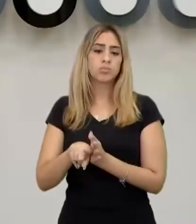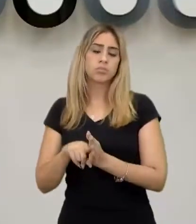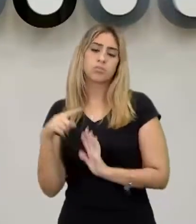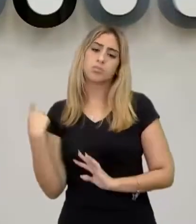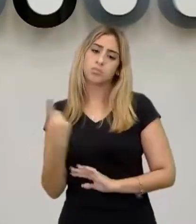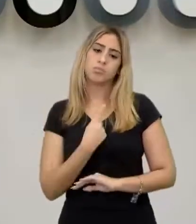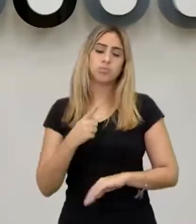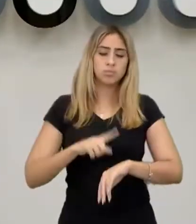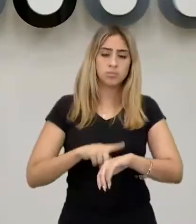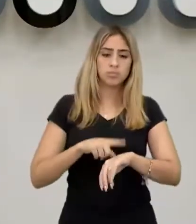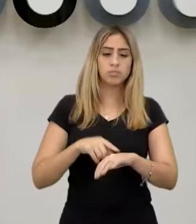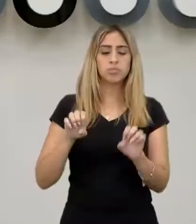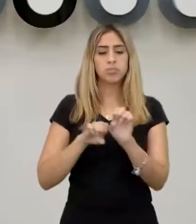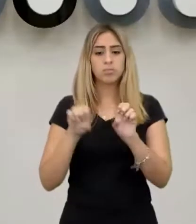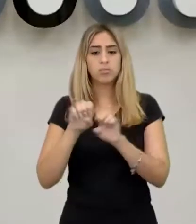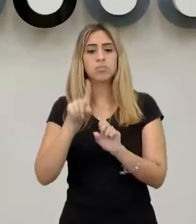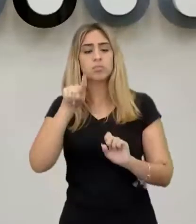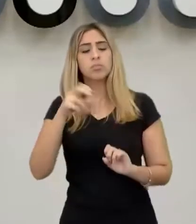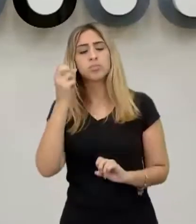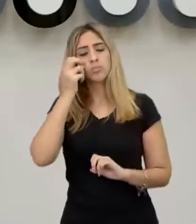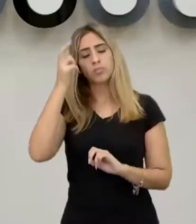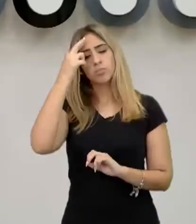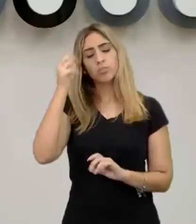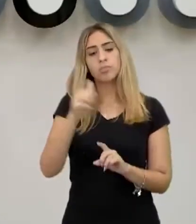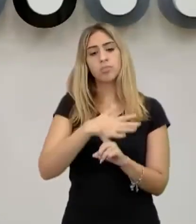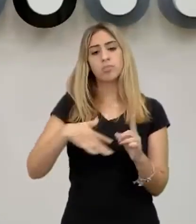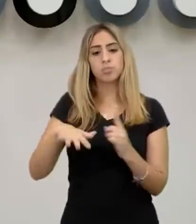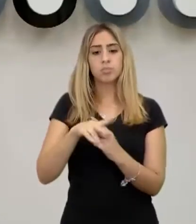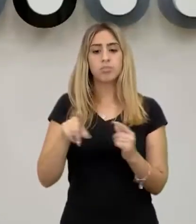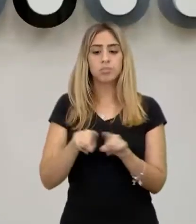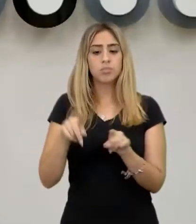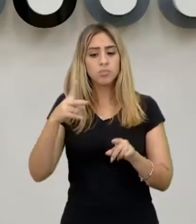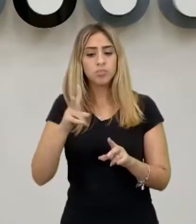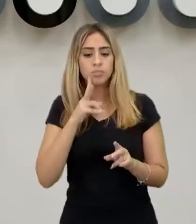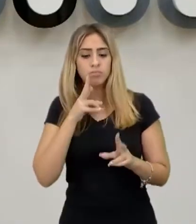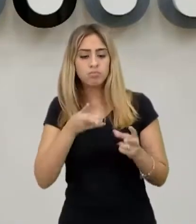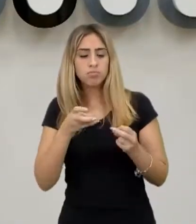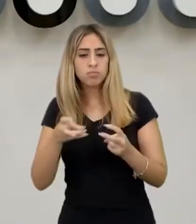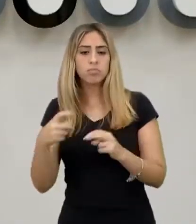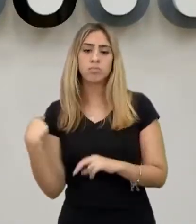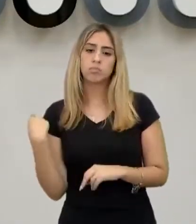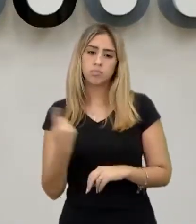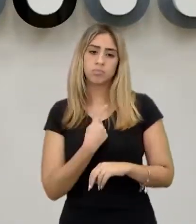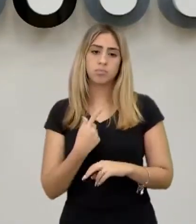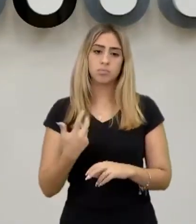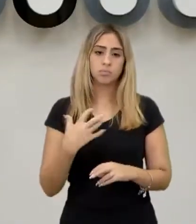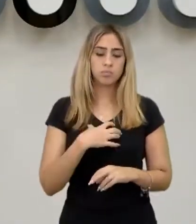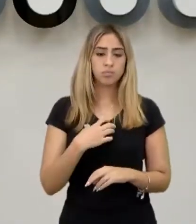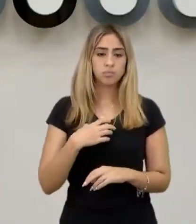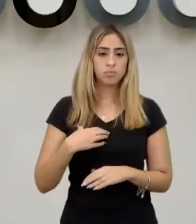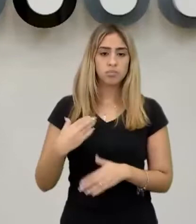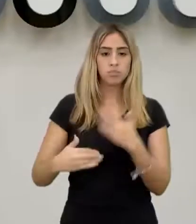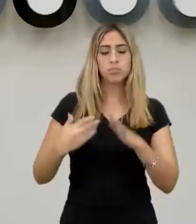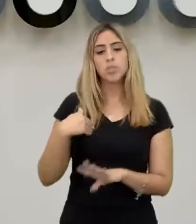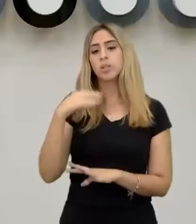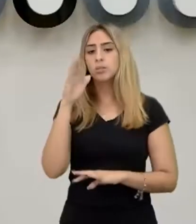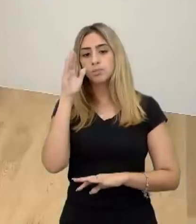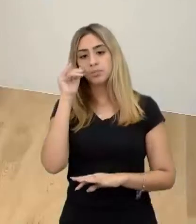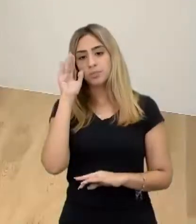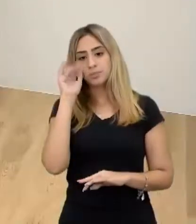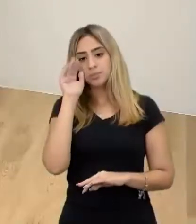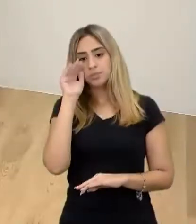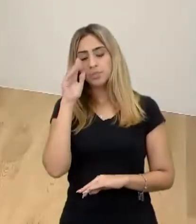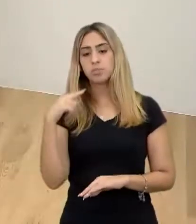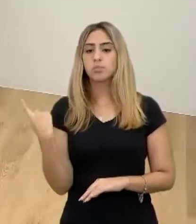E no meu eixo, que é cultura e sociedade, também parte desse princípio, né? Nós vamos incentivar a